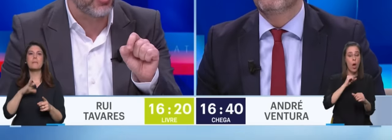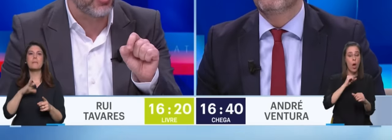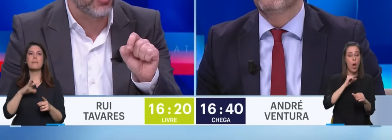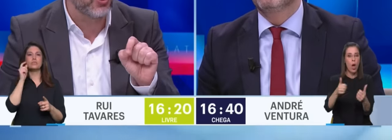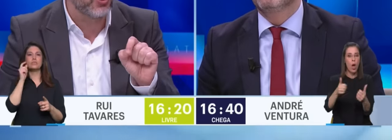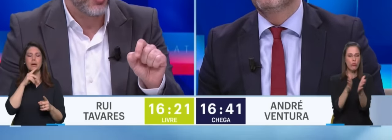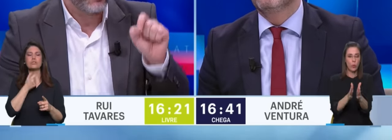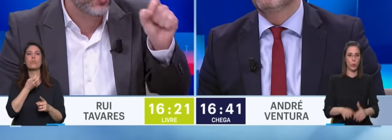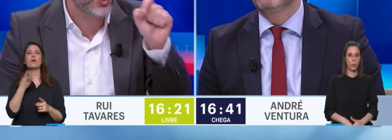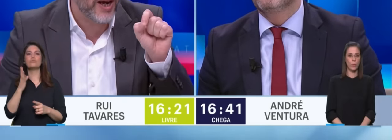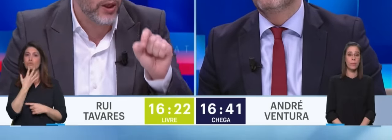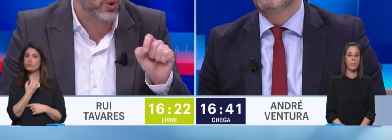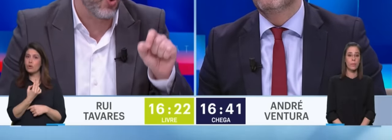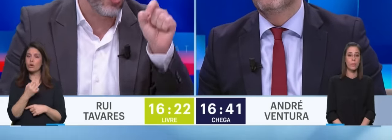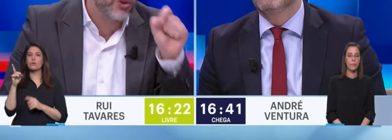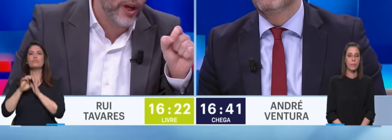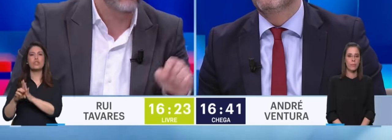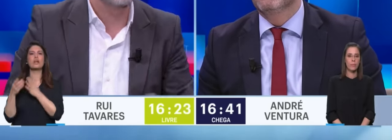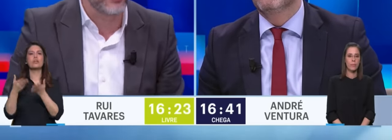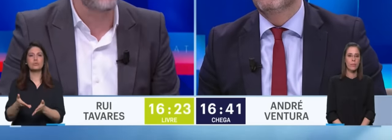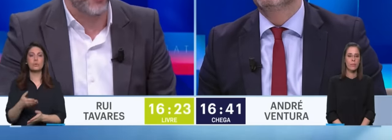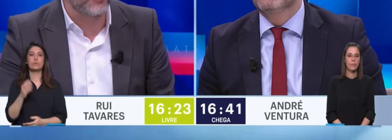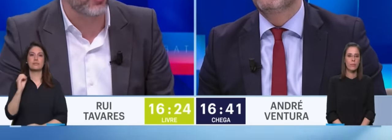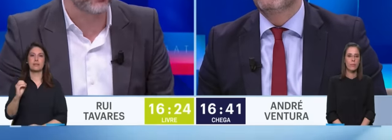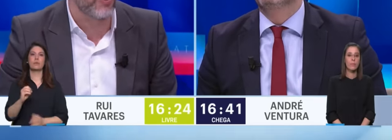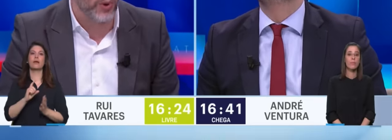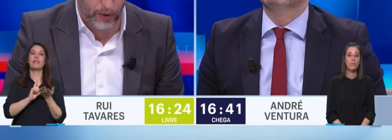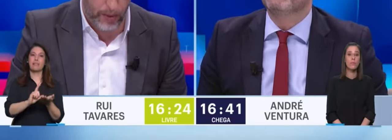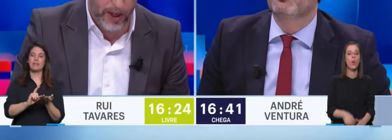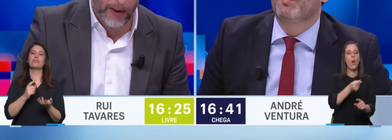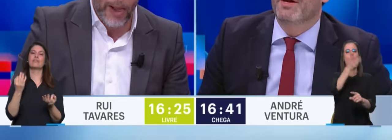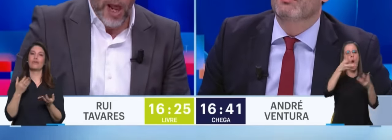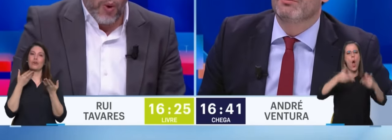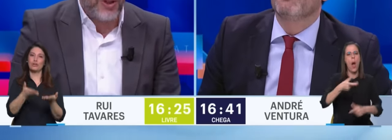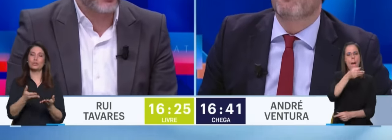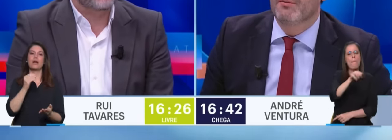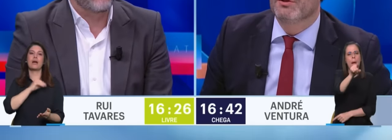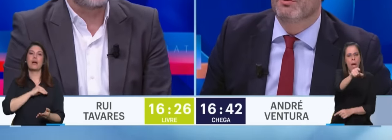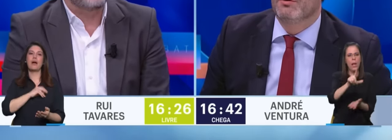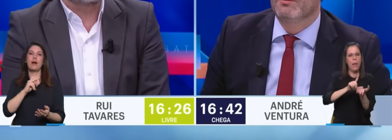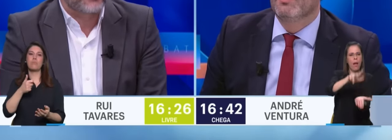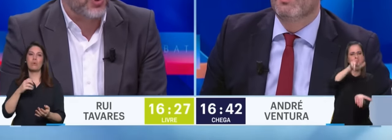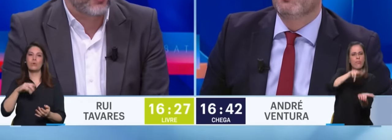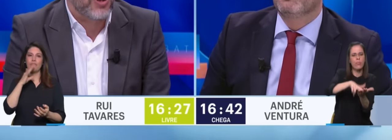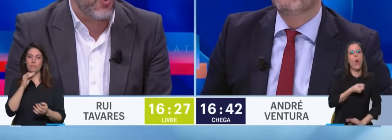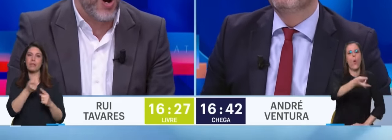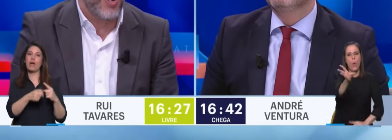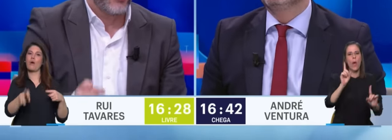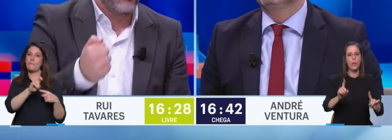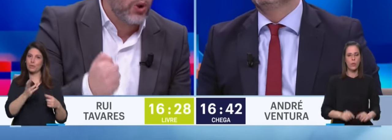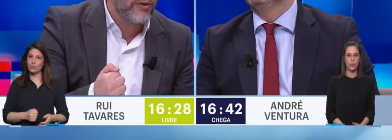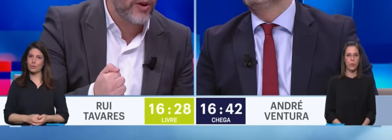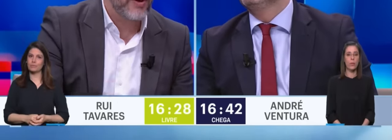pais sozinhos o chega ajudou zero o livre aumentou o fam André ventura eu não vou ter eu vou ter que repetir outra